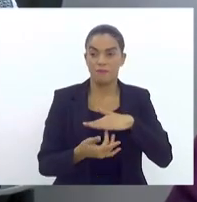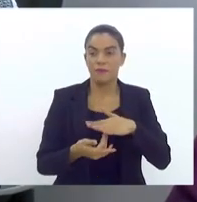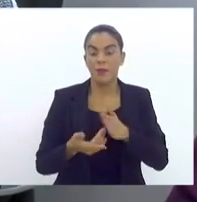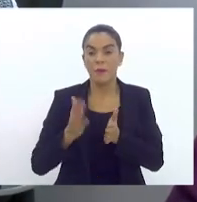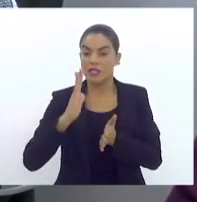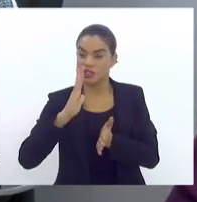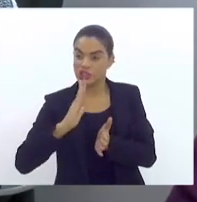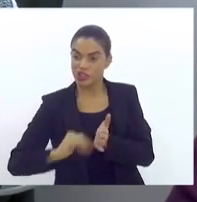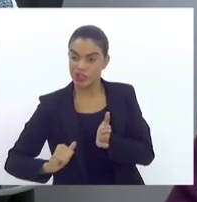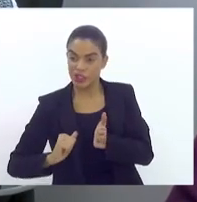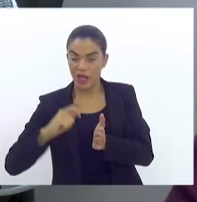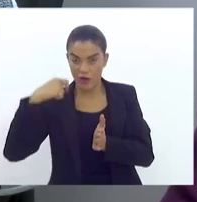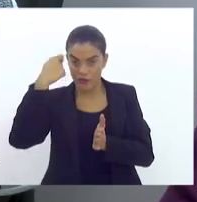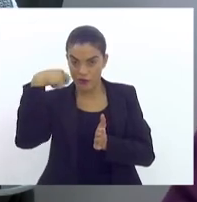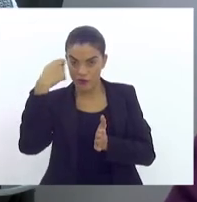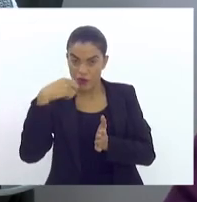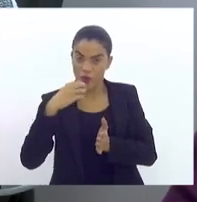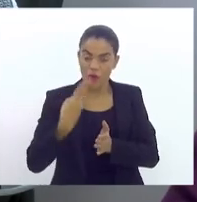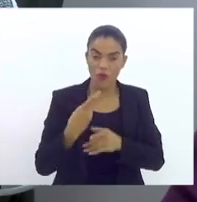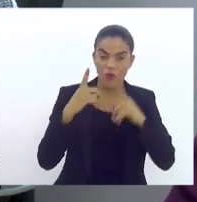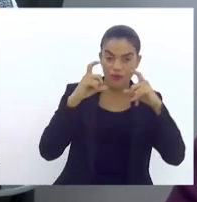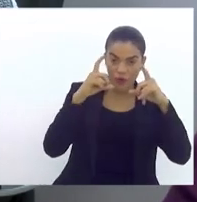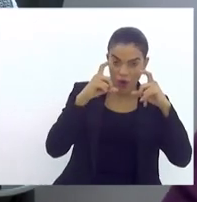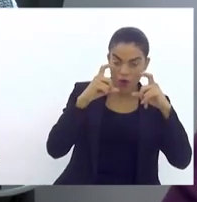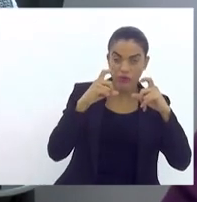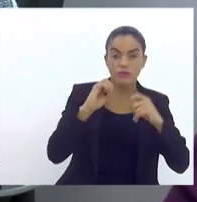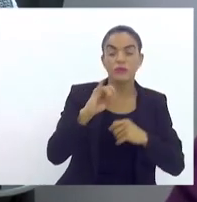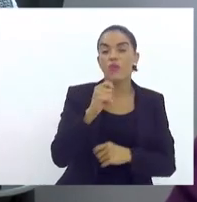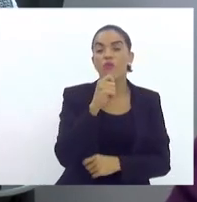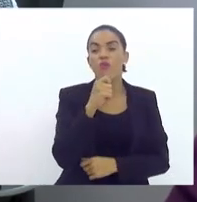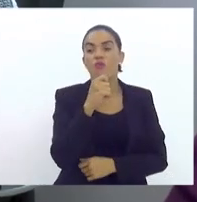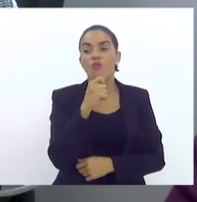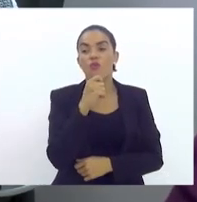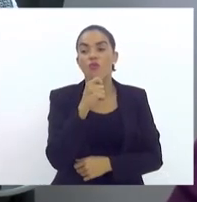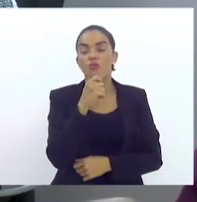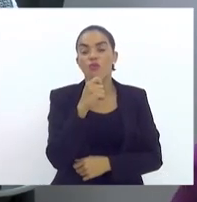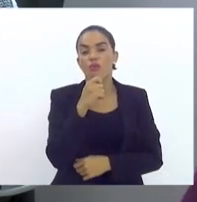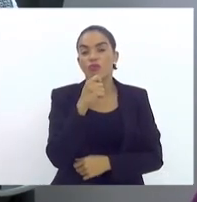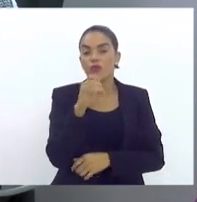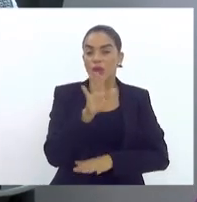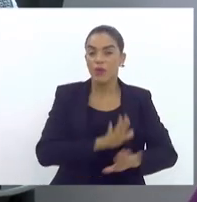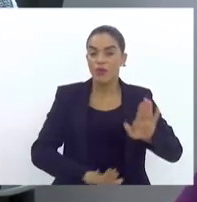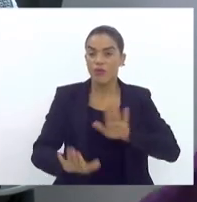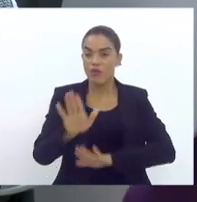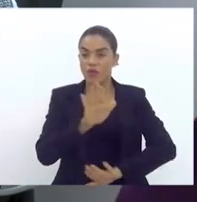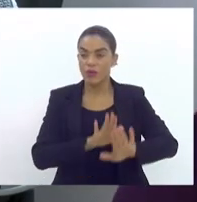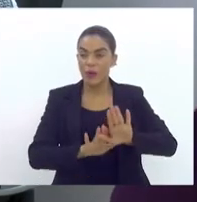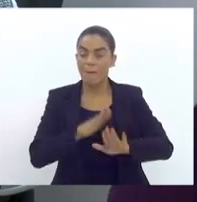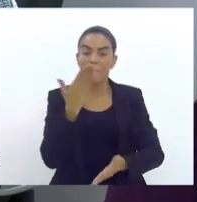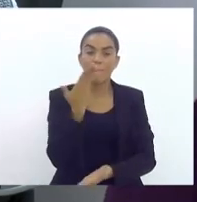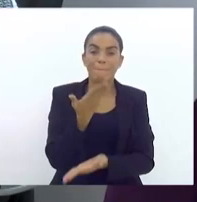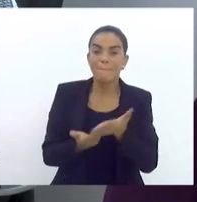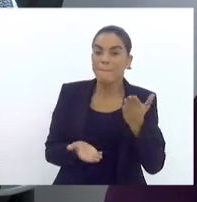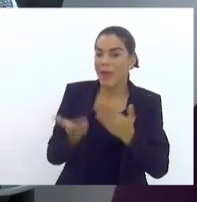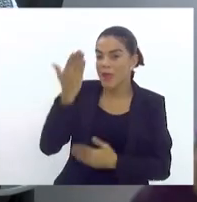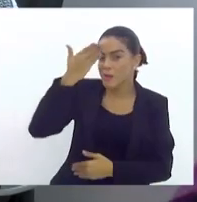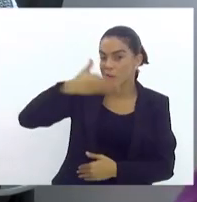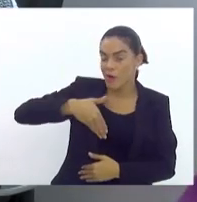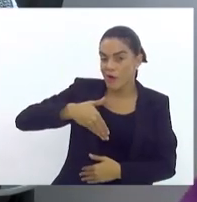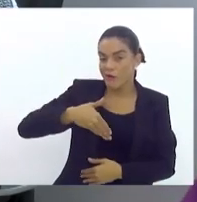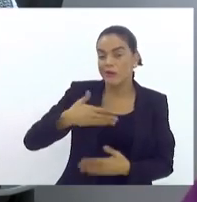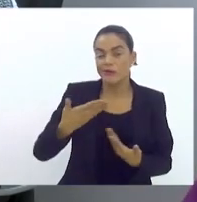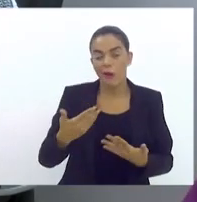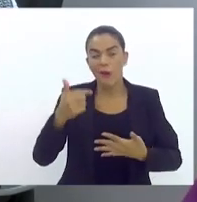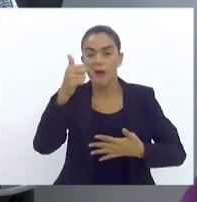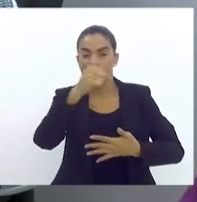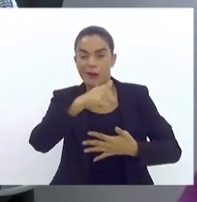post Ou aquele vídeo do ar se você não tiver uma certa cautela você perde a prova então essas